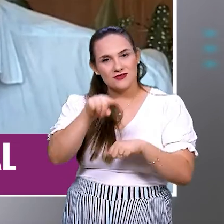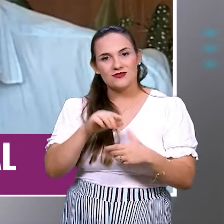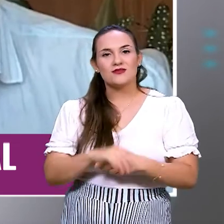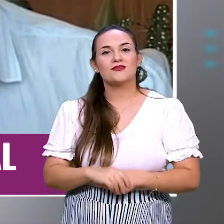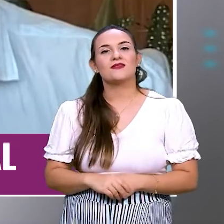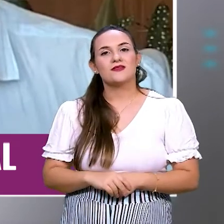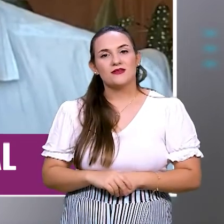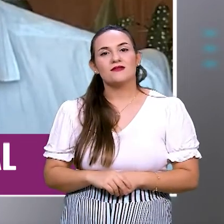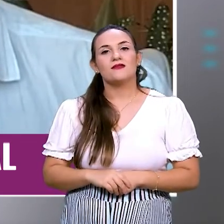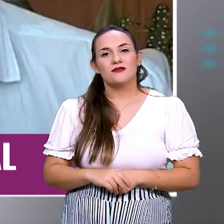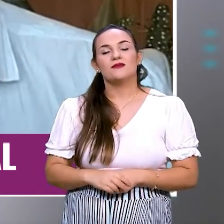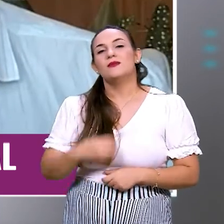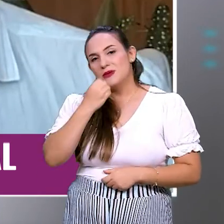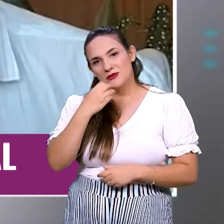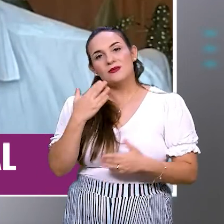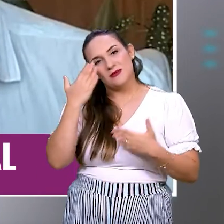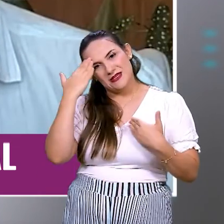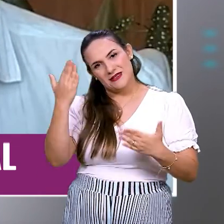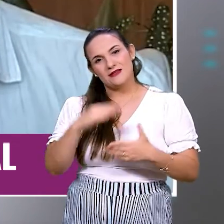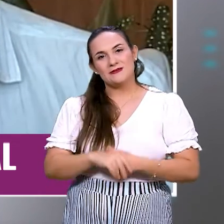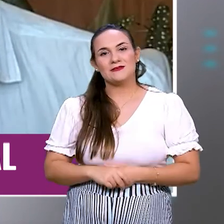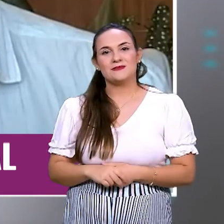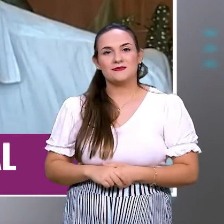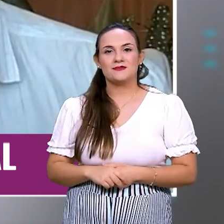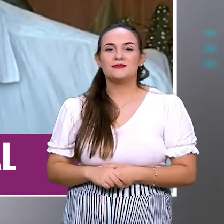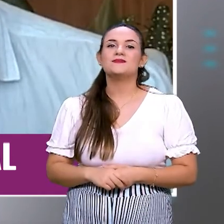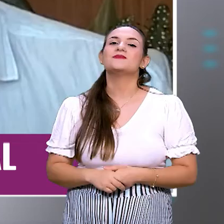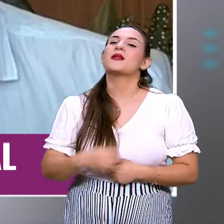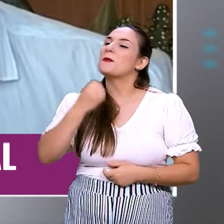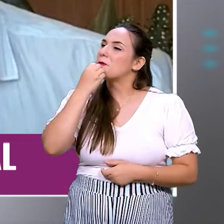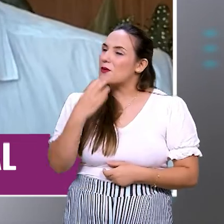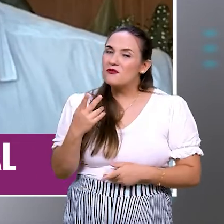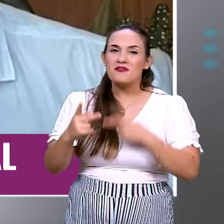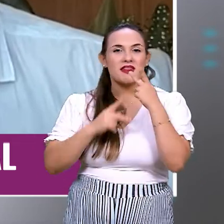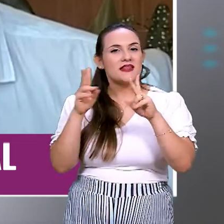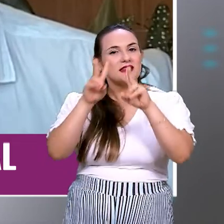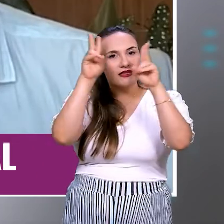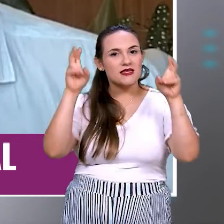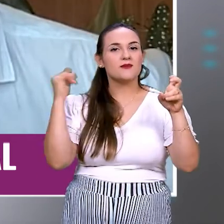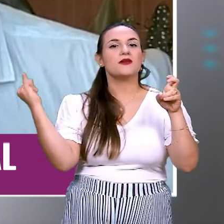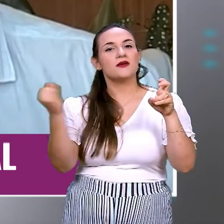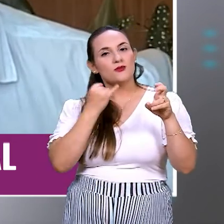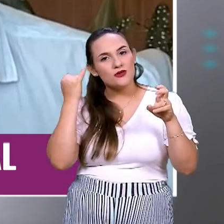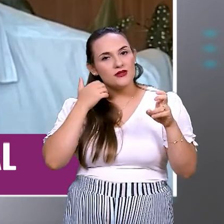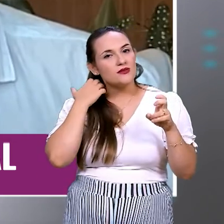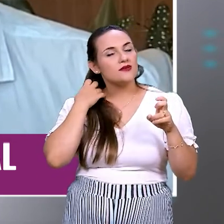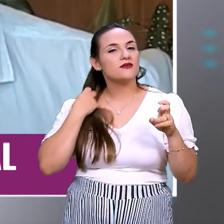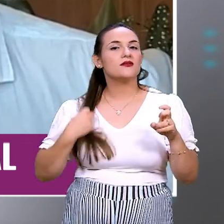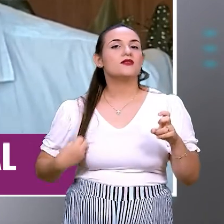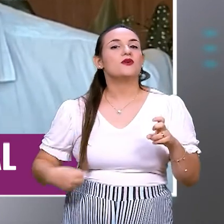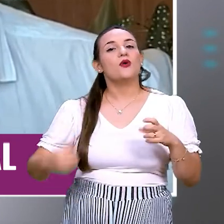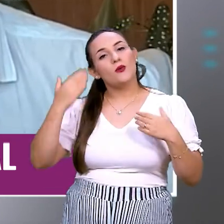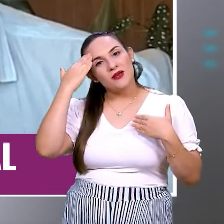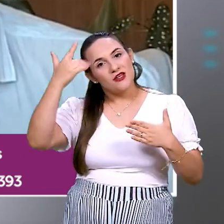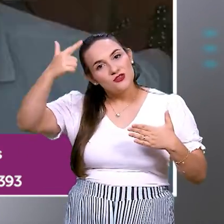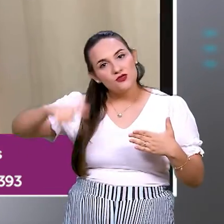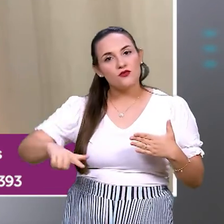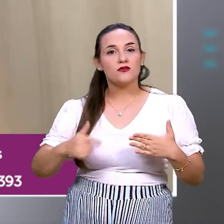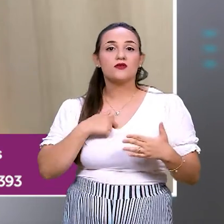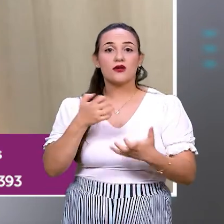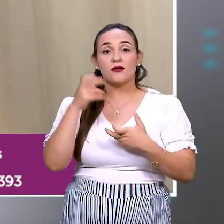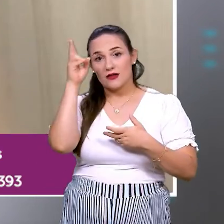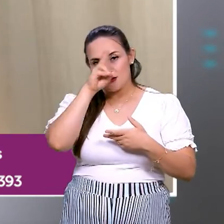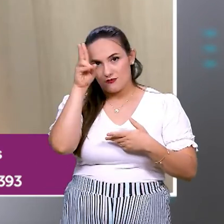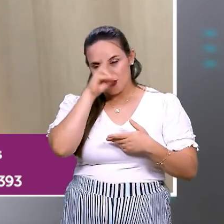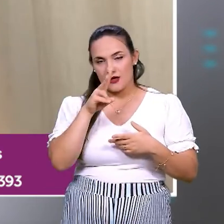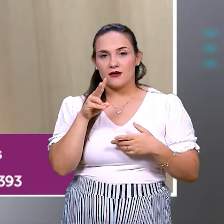você hoje, nossa, muito bom, obrigado. Muito bom falar desses assuntos importantes. Obrigada mais uma vez. Só lembrando que